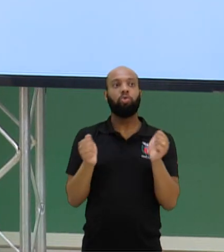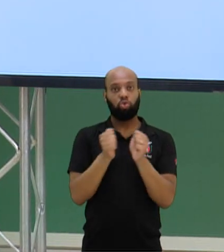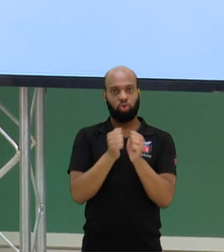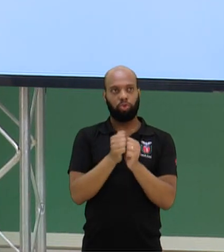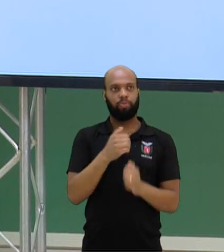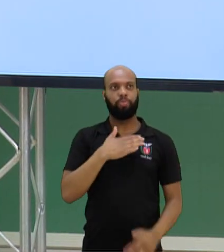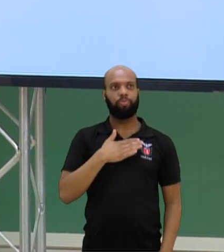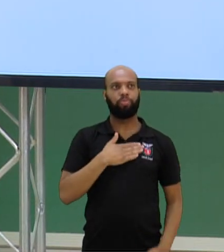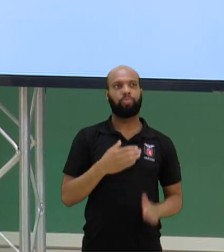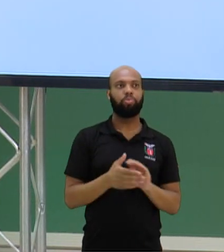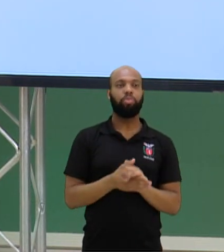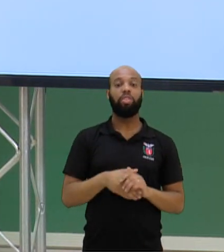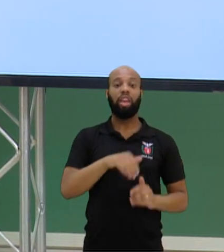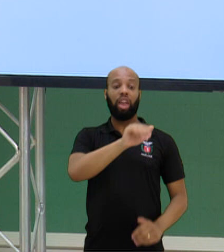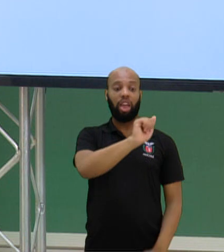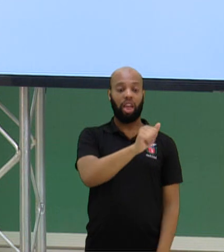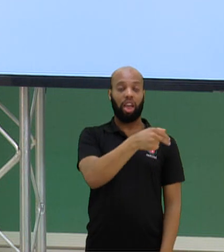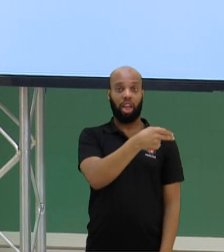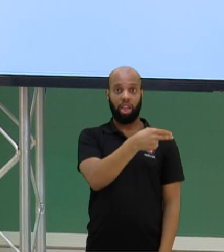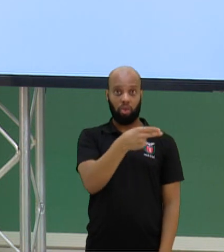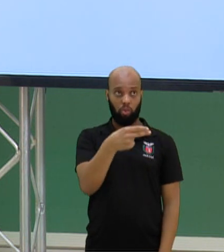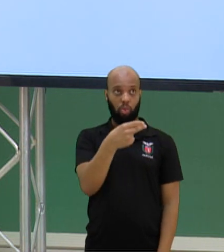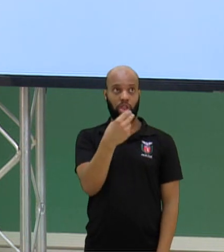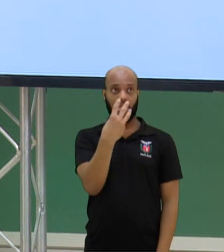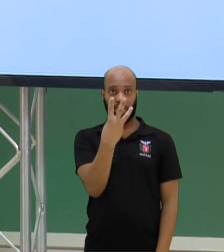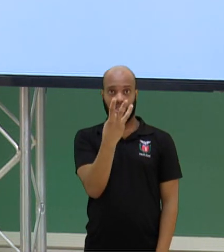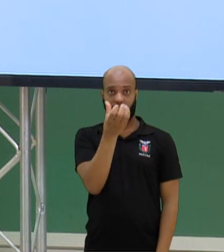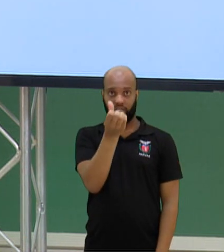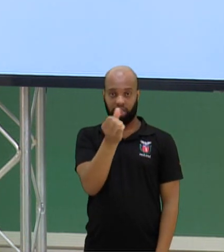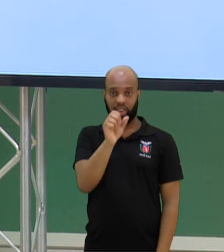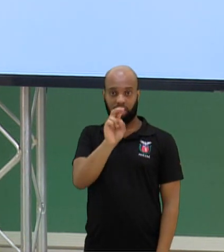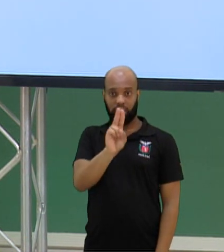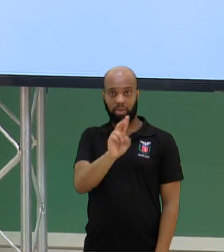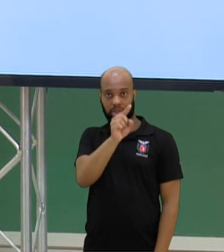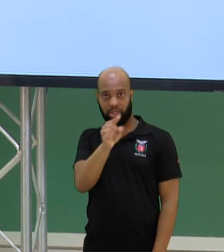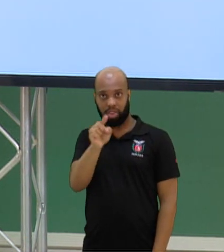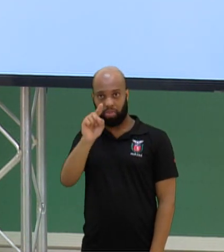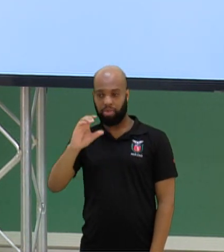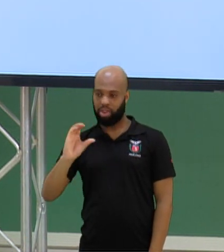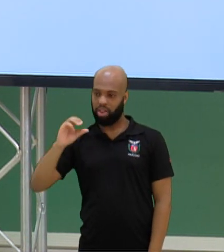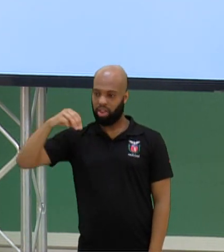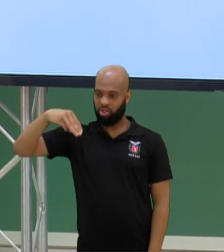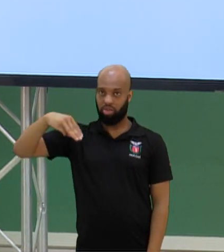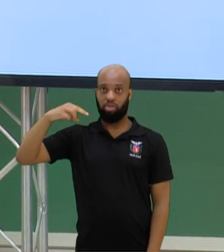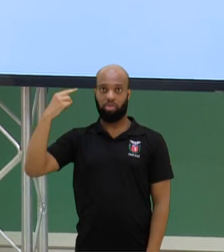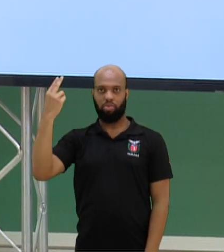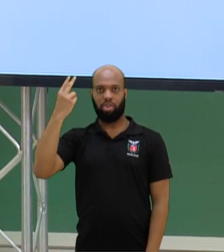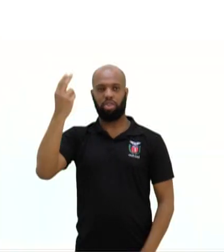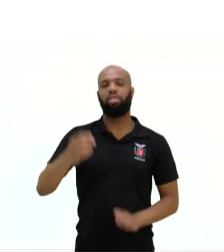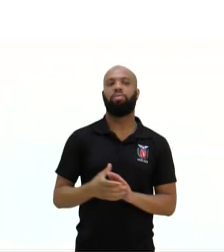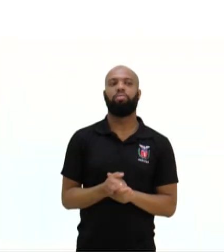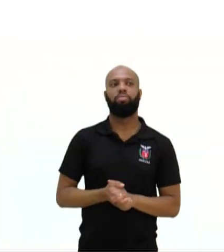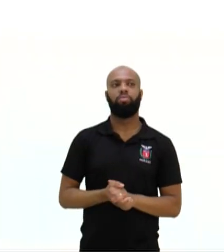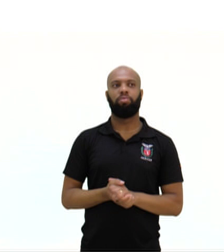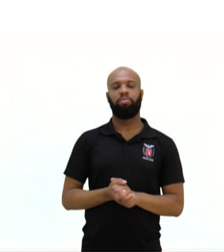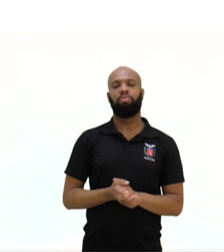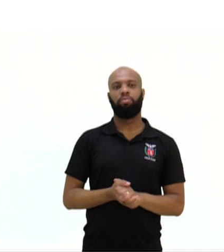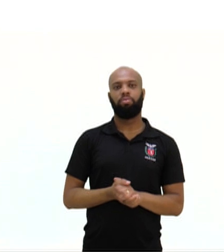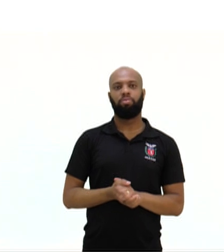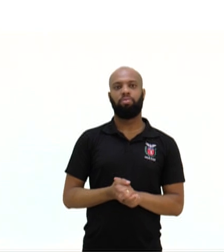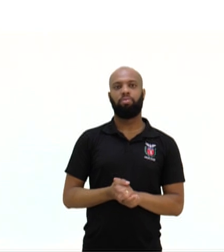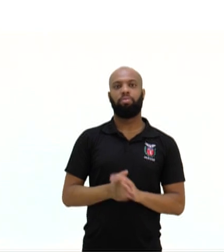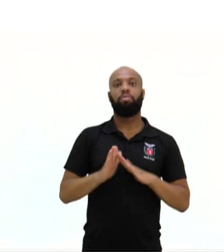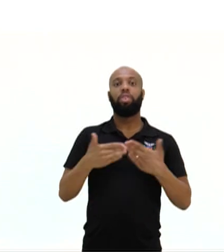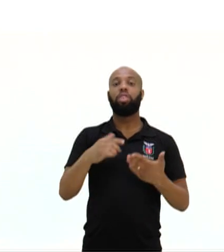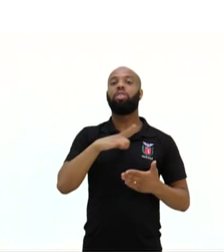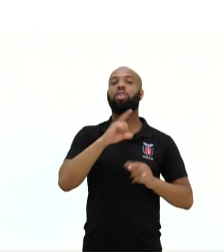a professora. Então, eu tenho a área, certo? Equivalente a 36 pi centímetros quadrados, certo? Então,